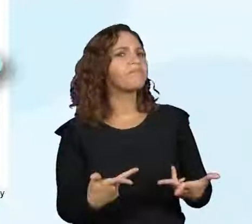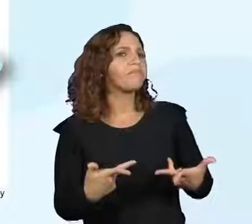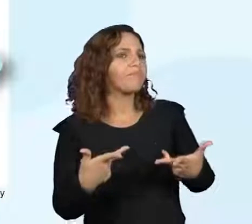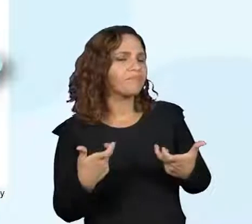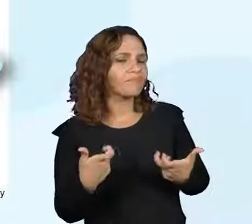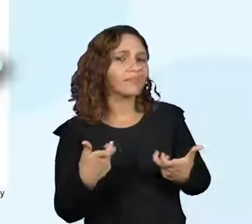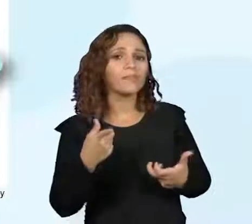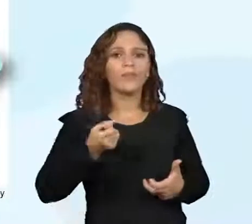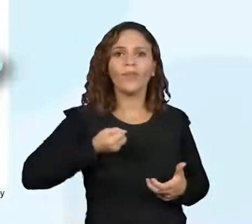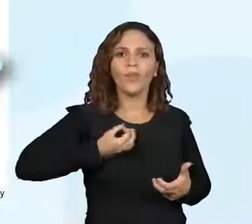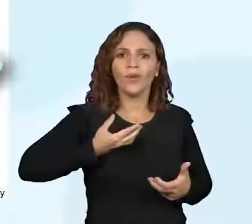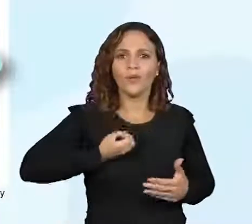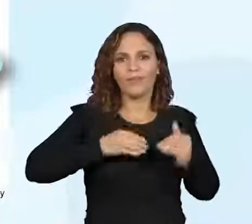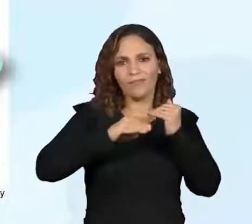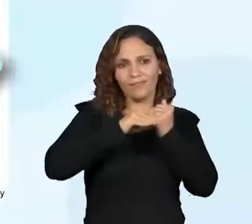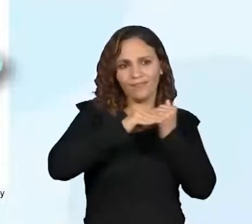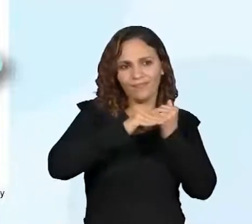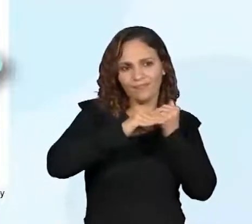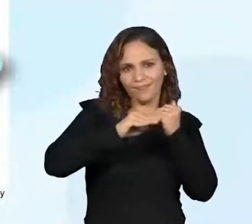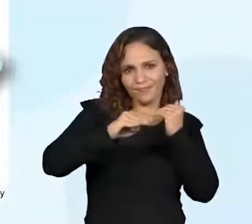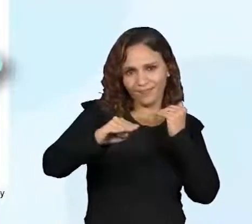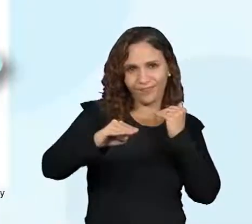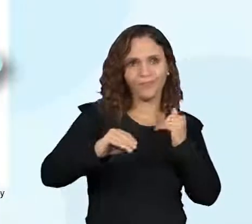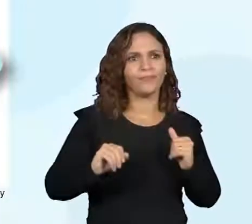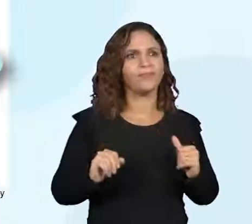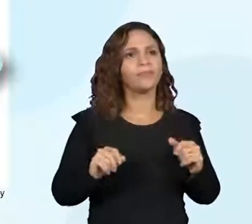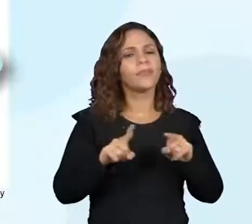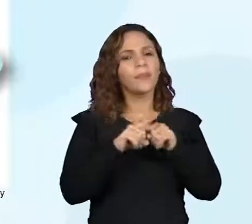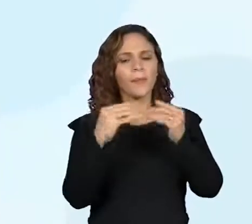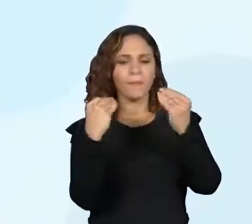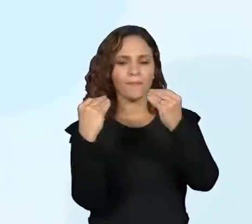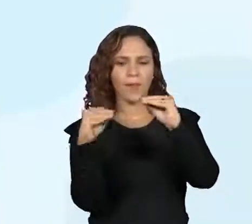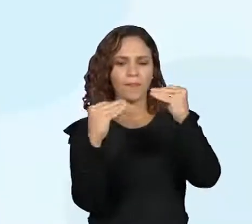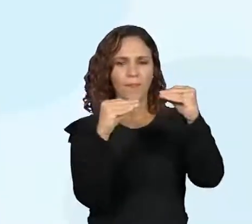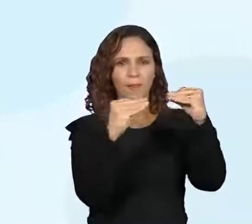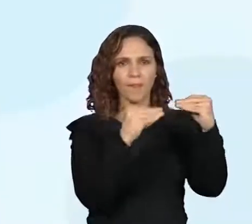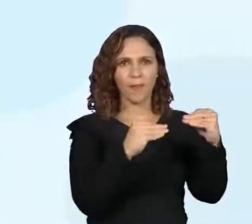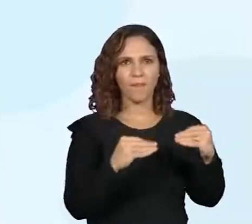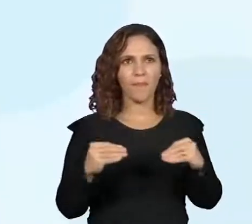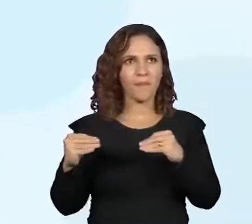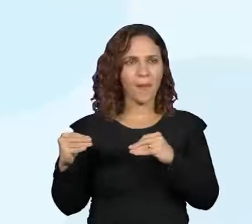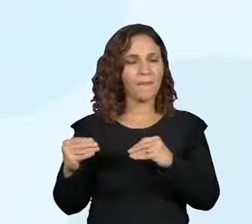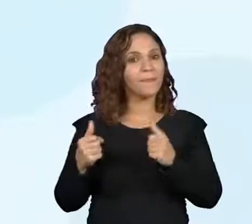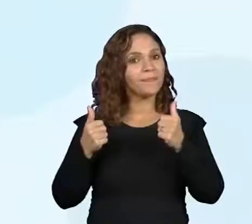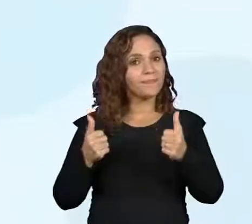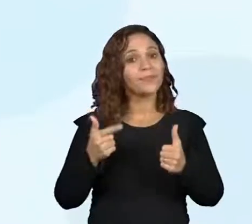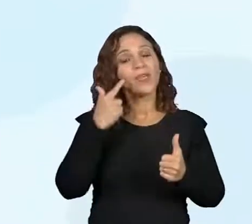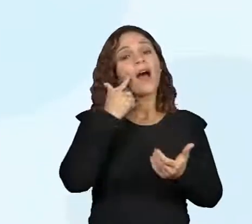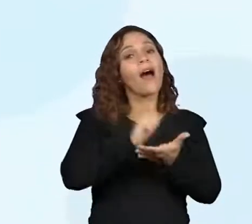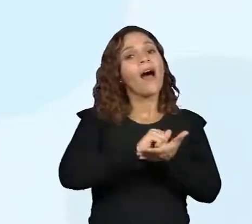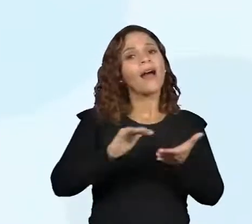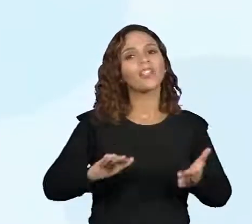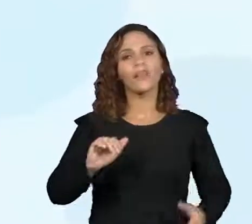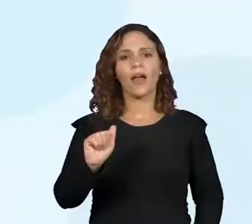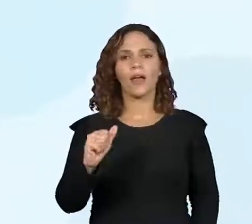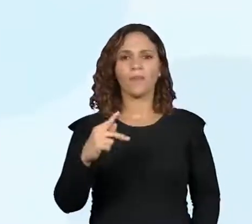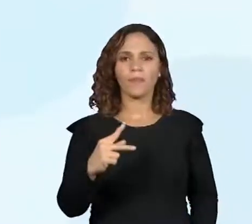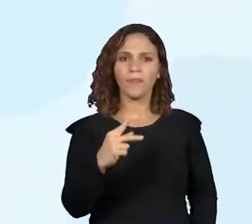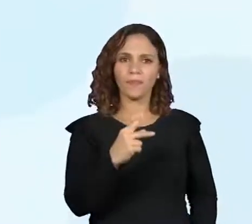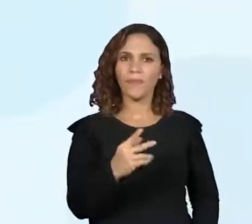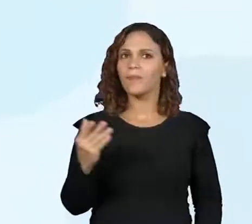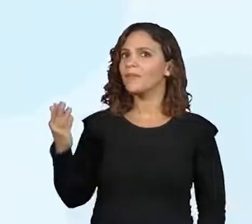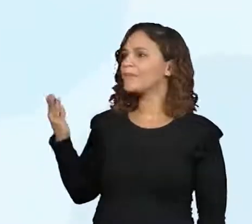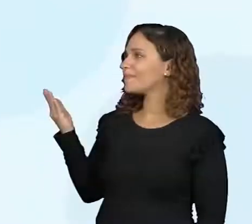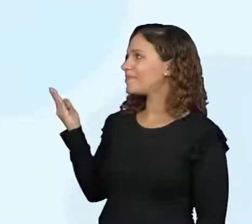a regularidade de sequências numéricas e completamos. Fica aqui a tarefa que vai estar no aplicativo para